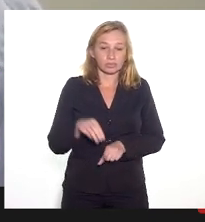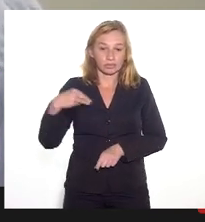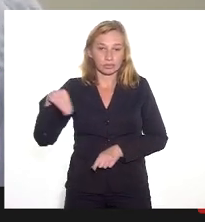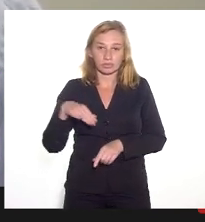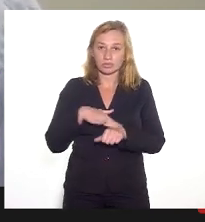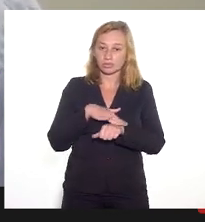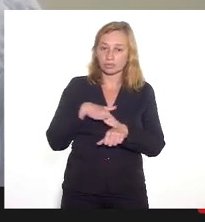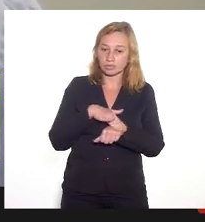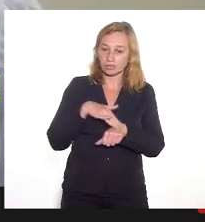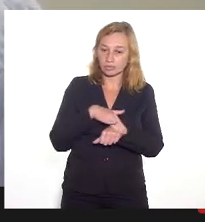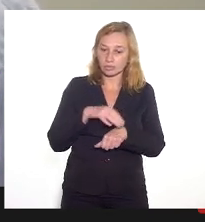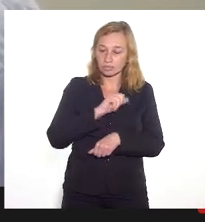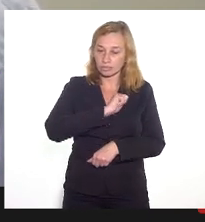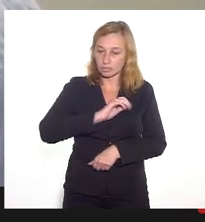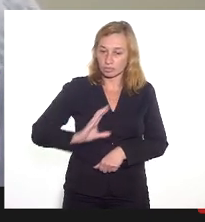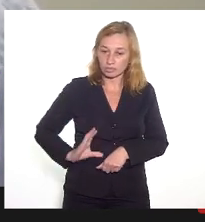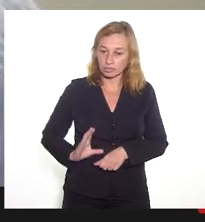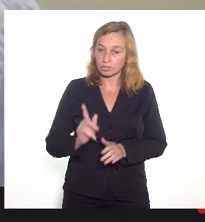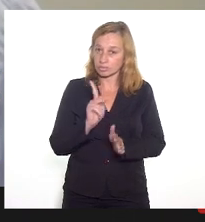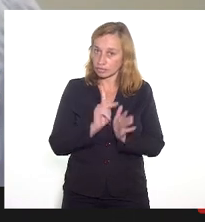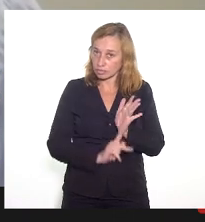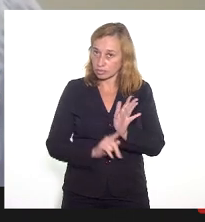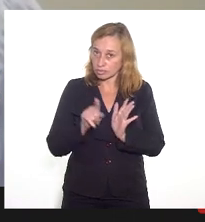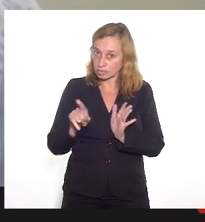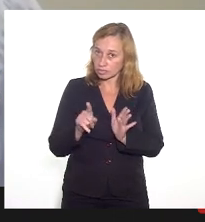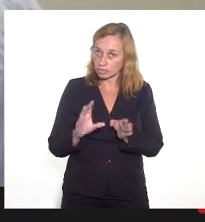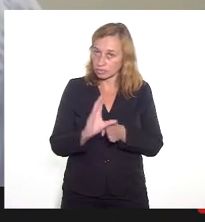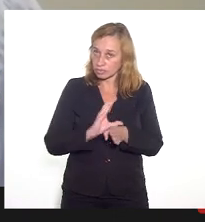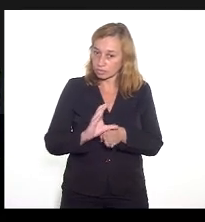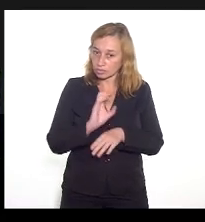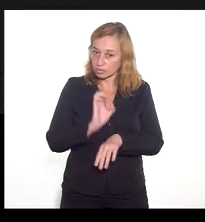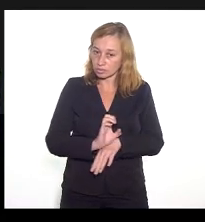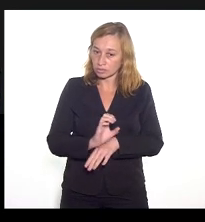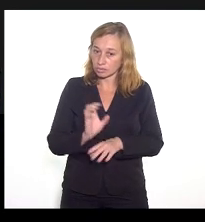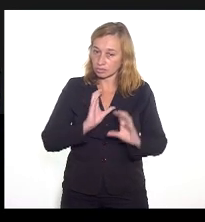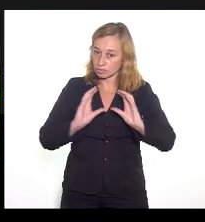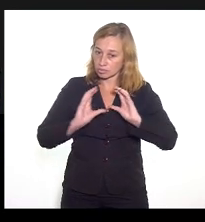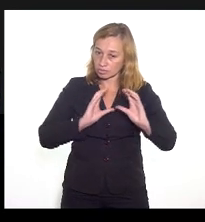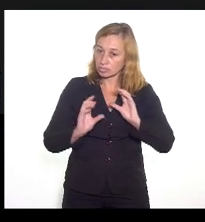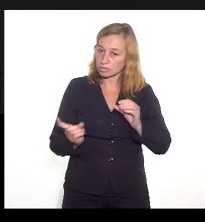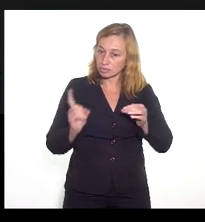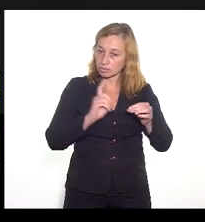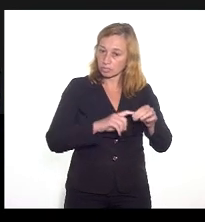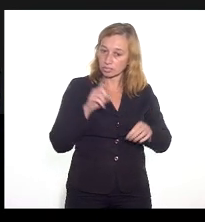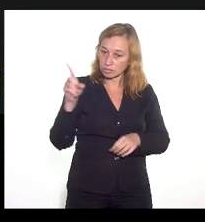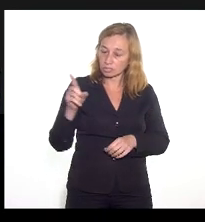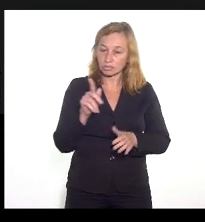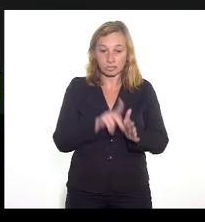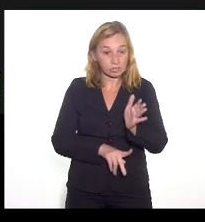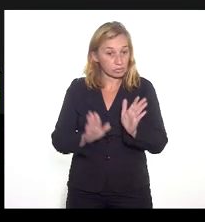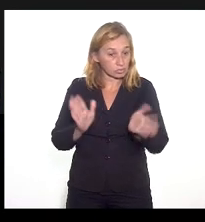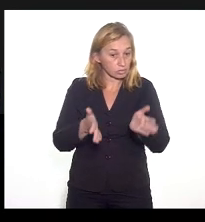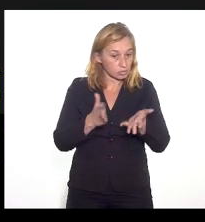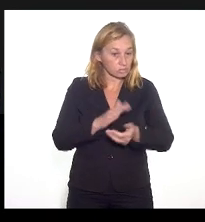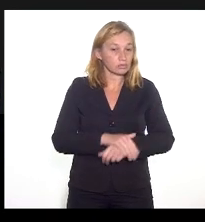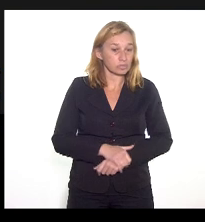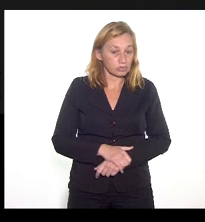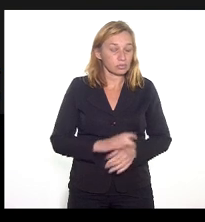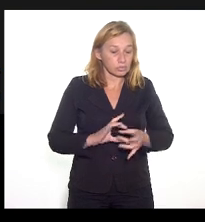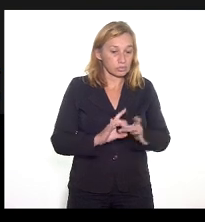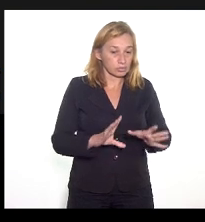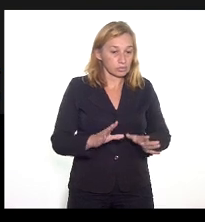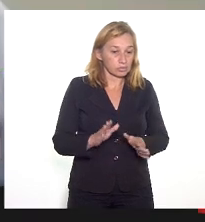conversar com o André, repactuar com o André a questão do projeto do Conselho Estadual de Comunicação. Tem que voltar a carga com esse projeto agora e já deixamos